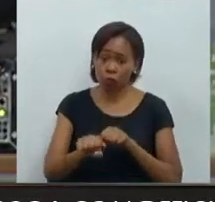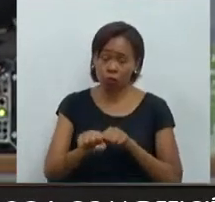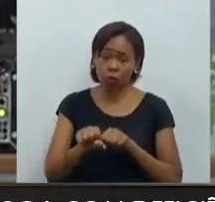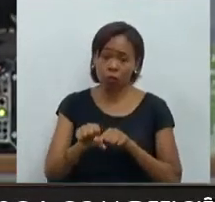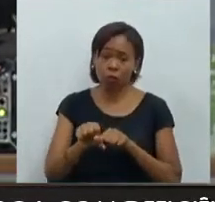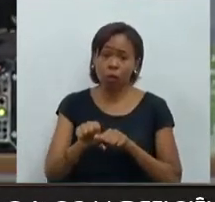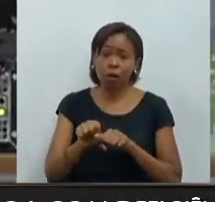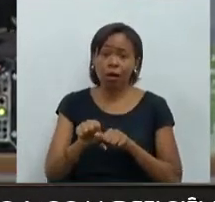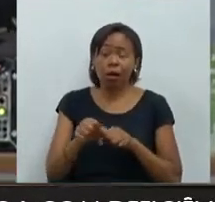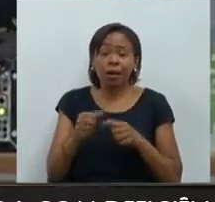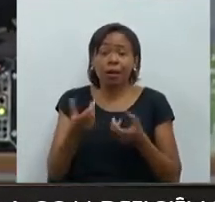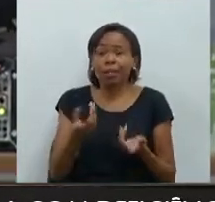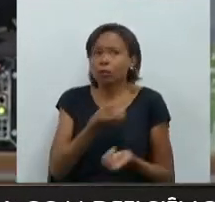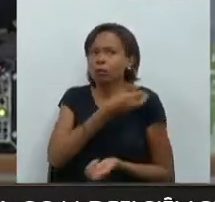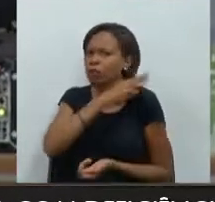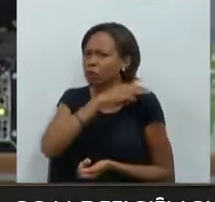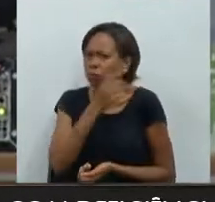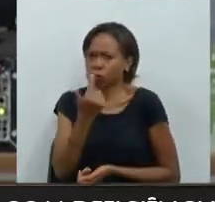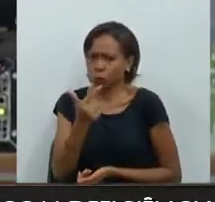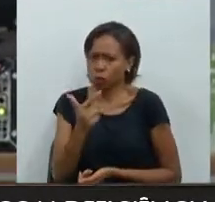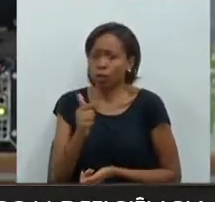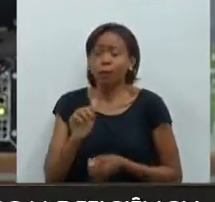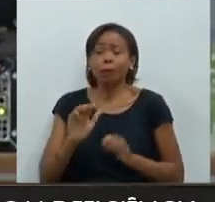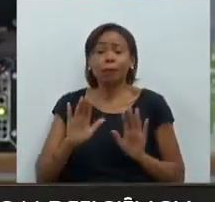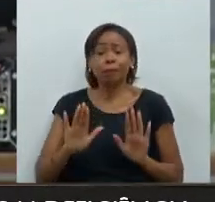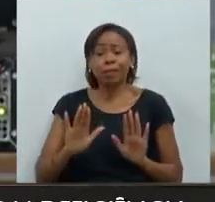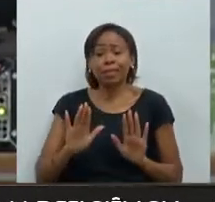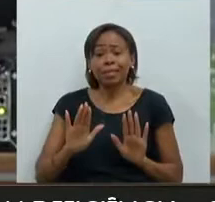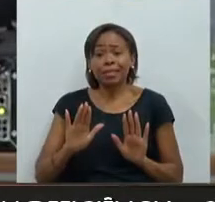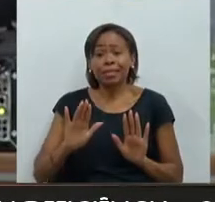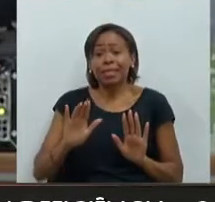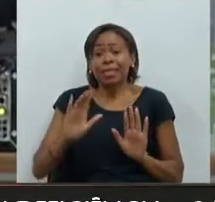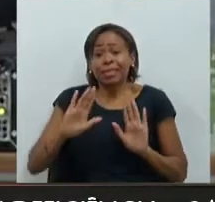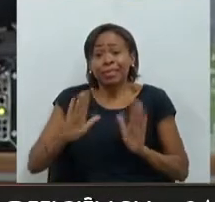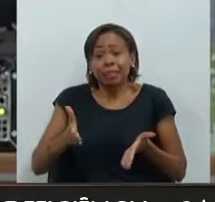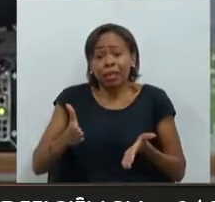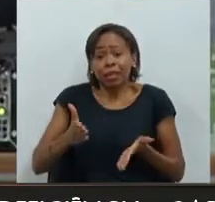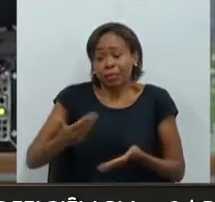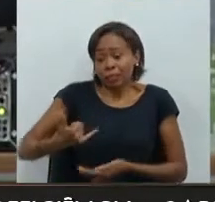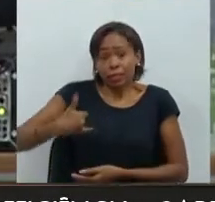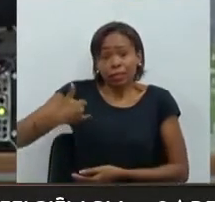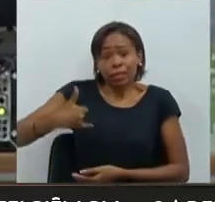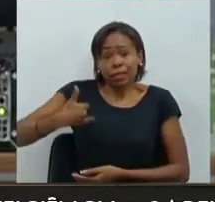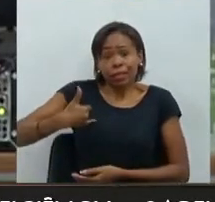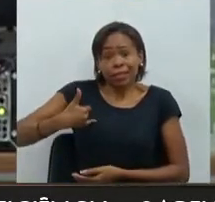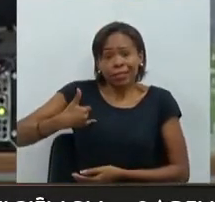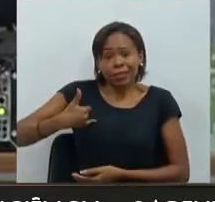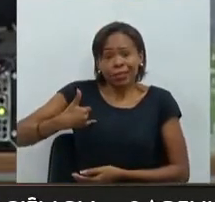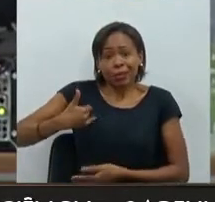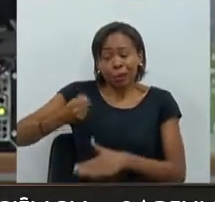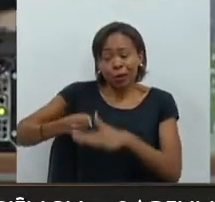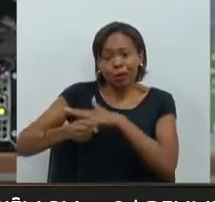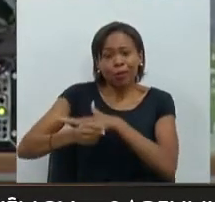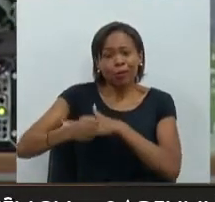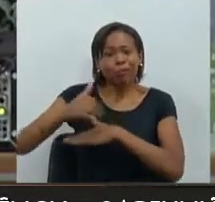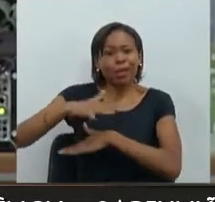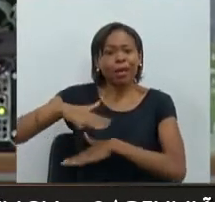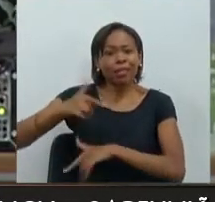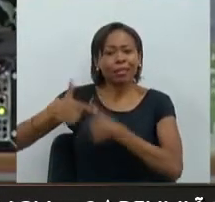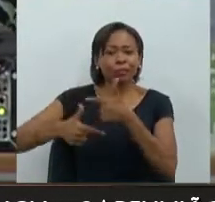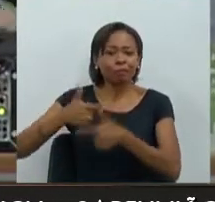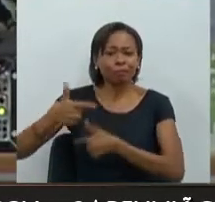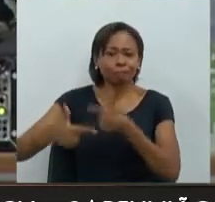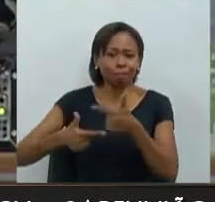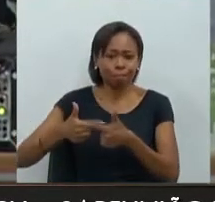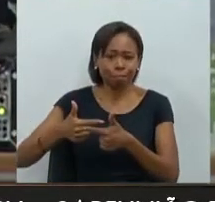ensino médio, mas a partir daí que eles já estão na idade do mercado de trabalho. Aí, o que, que acontece? Esses